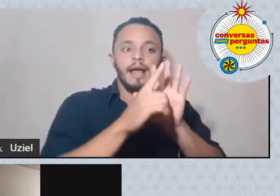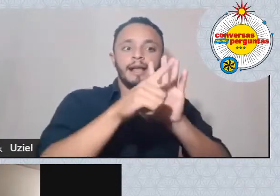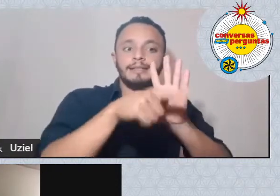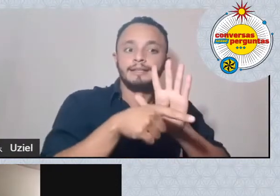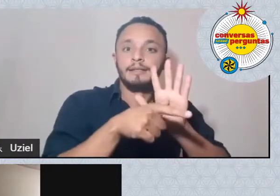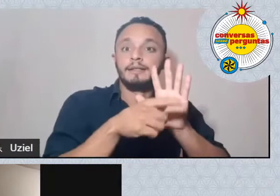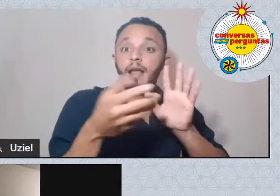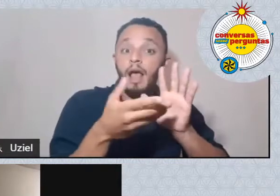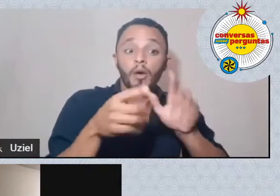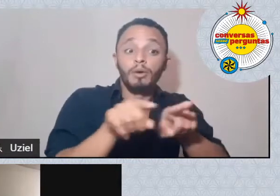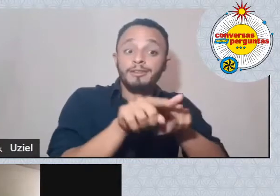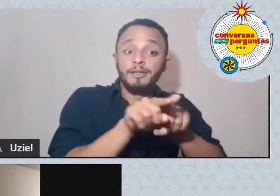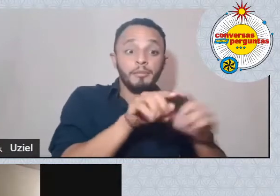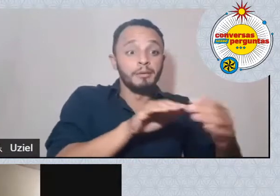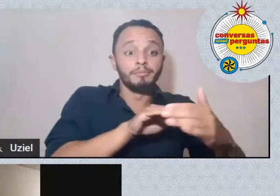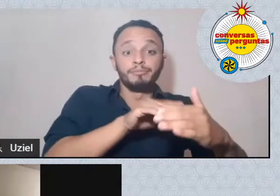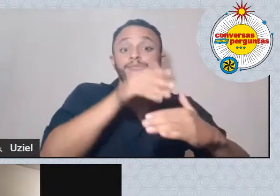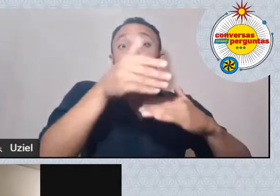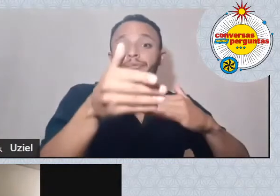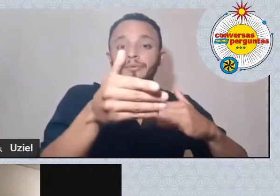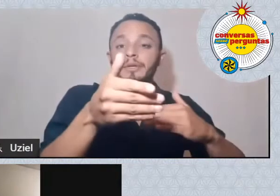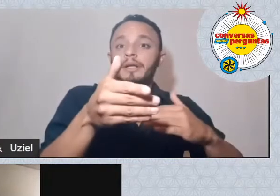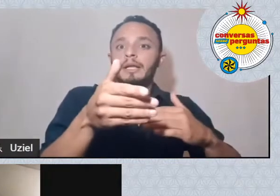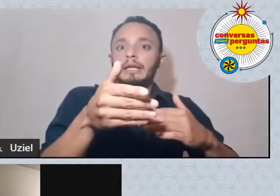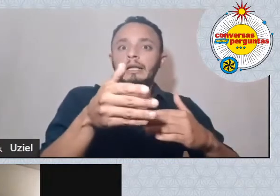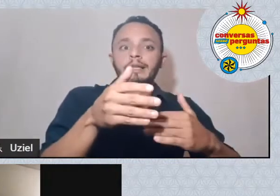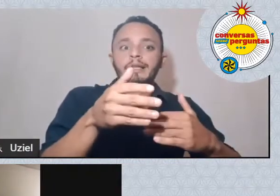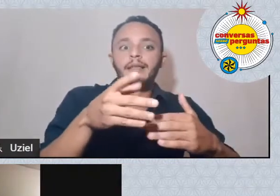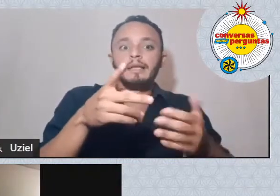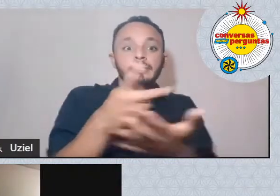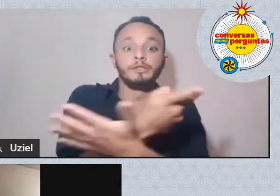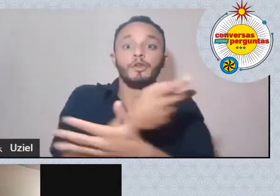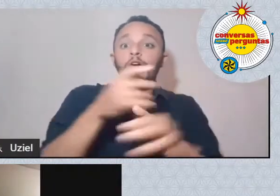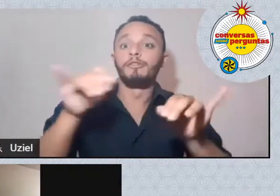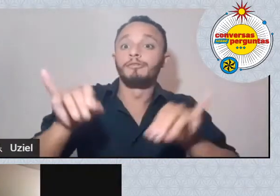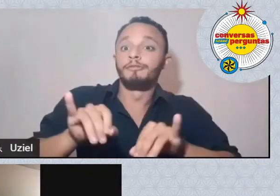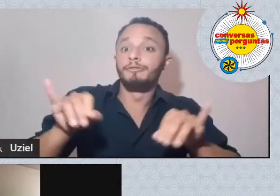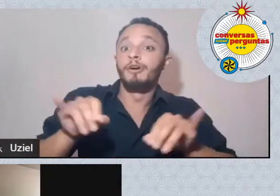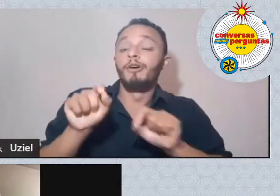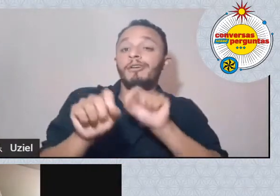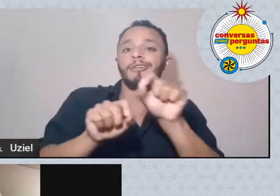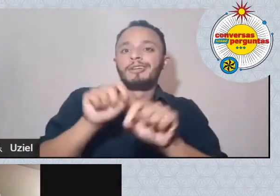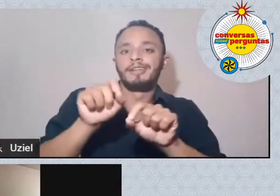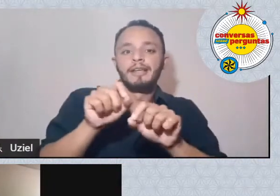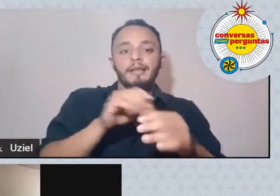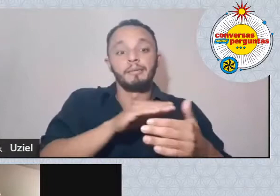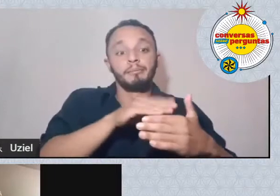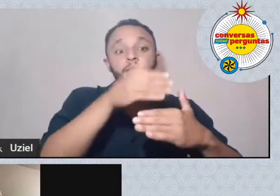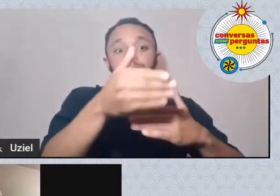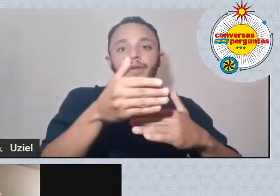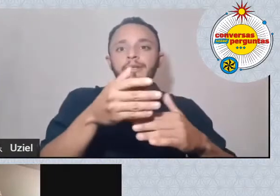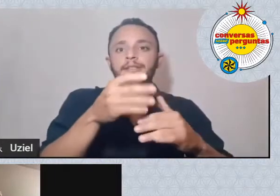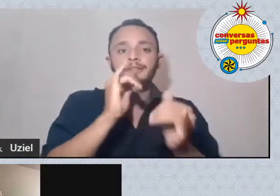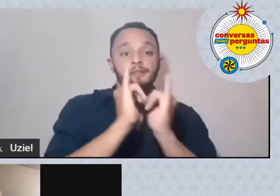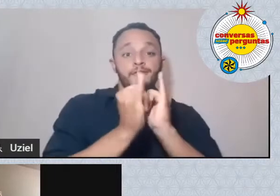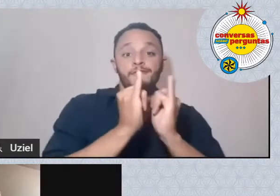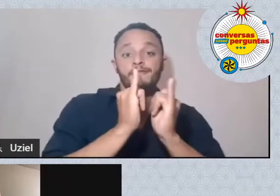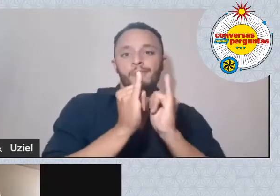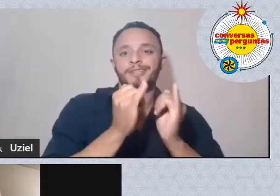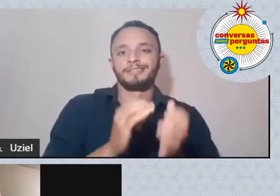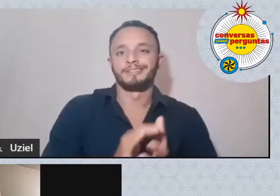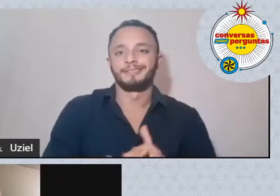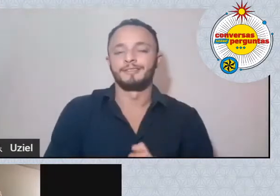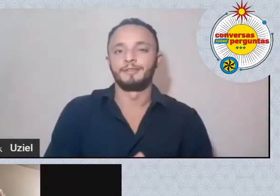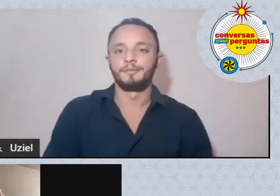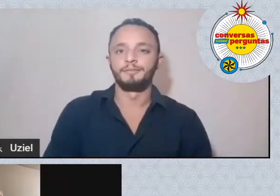em relação a isso e estamos sofrendo um pouco os efeitos desse adiantamento também. Dunker, 2 perguntas em 5 minutos,